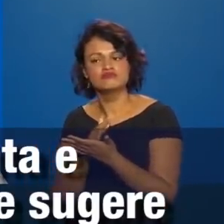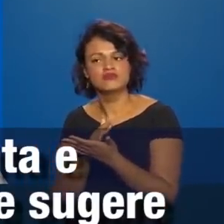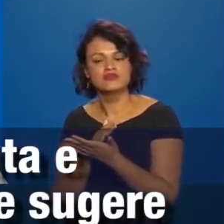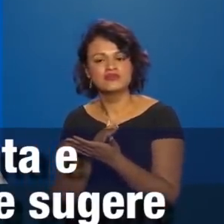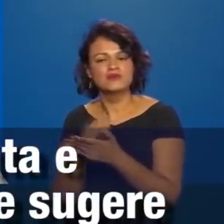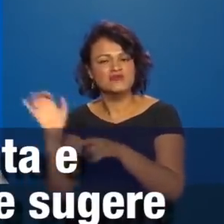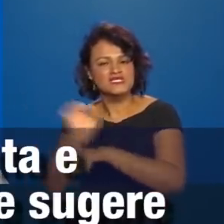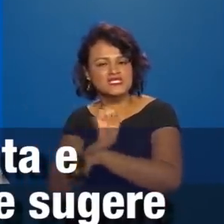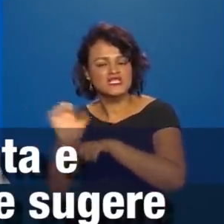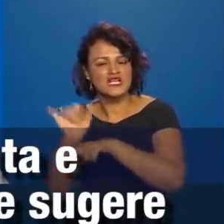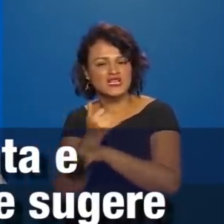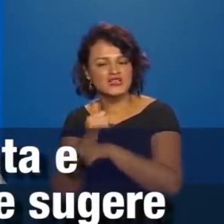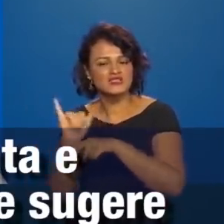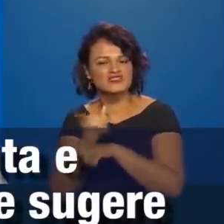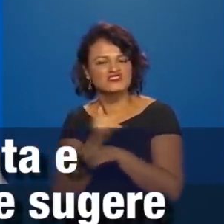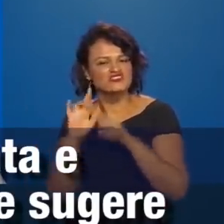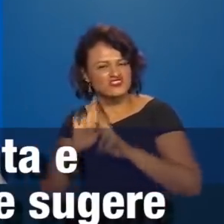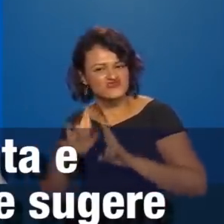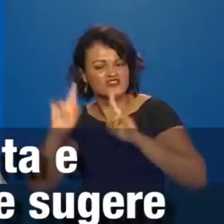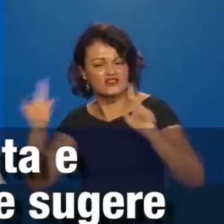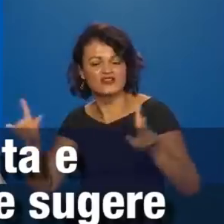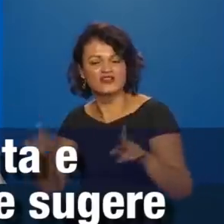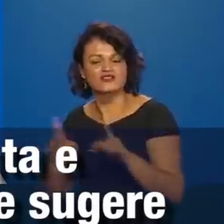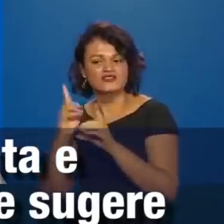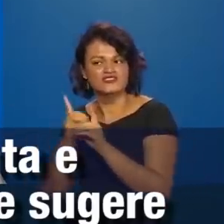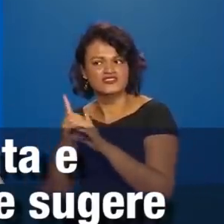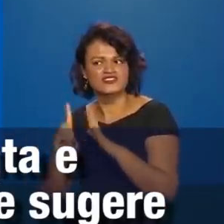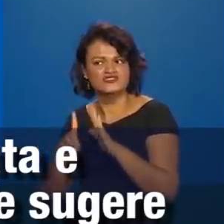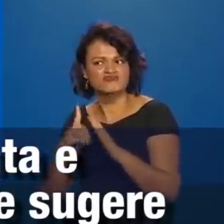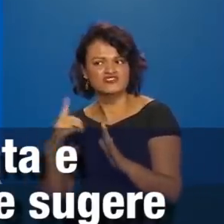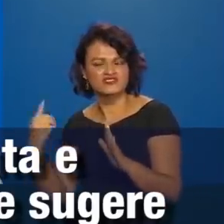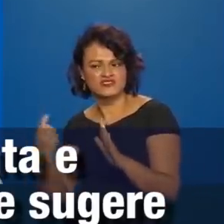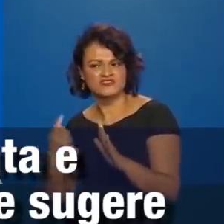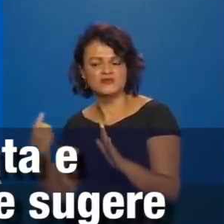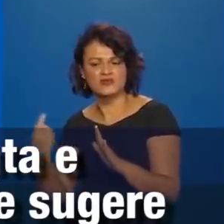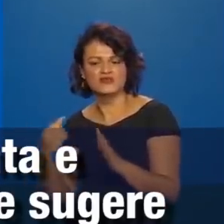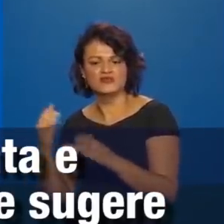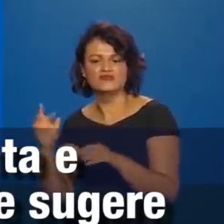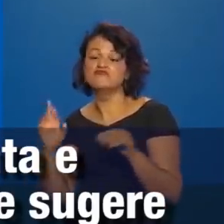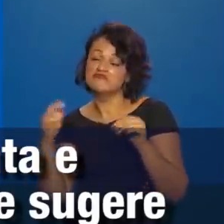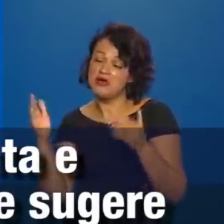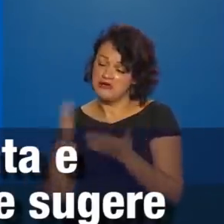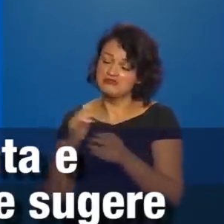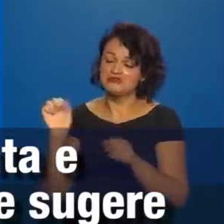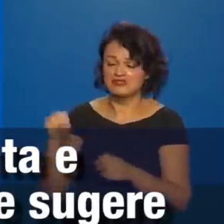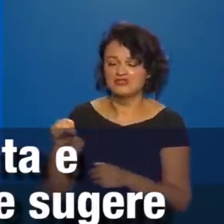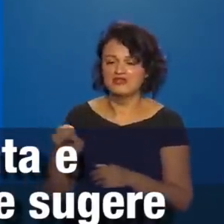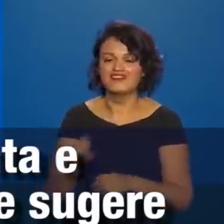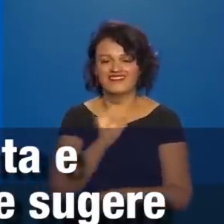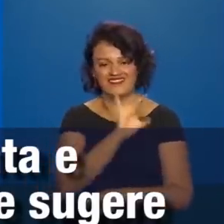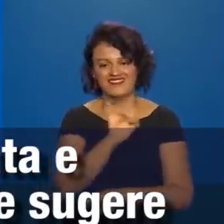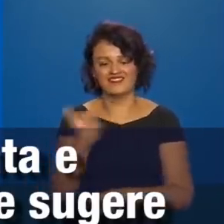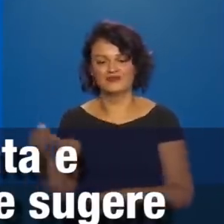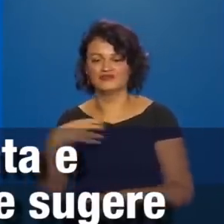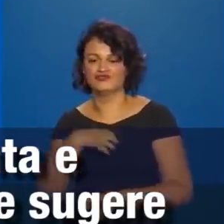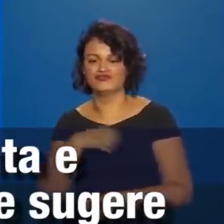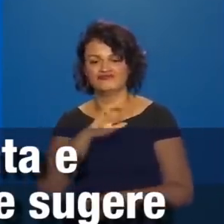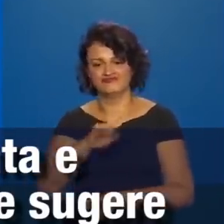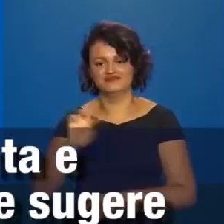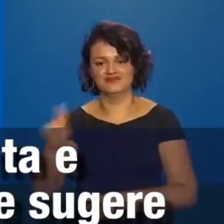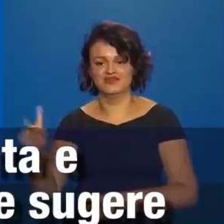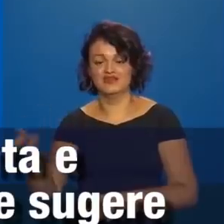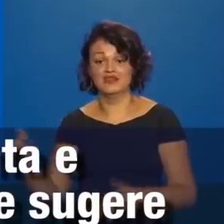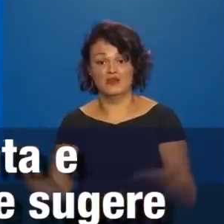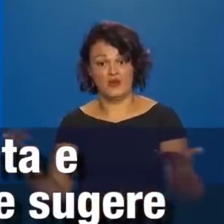uma estratégia diferenciada de distanciamento social? Não tenho dúvida disso. Para isso, nós publicamos hoje o